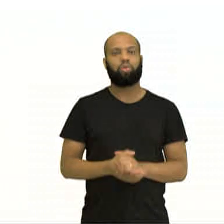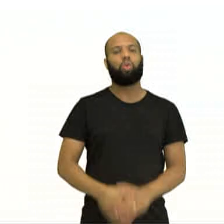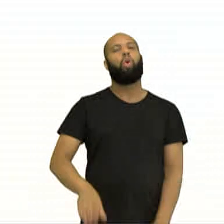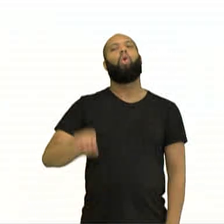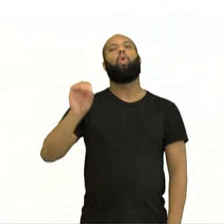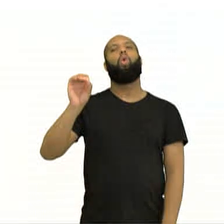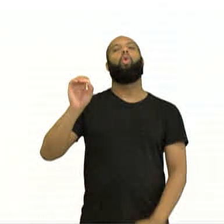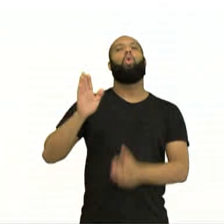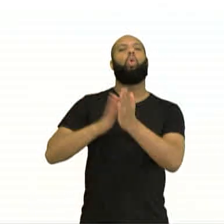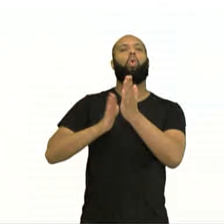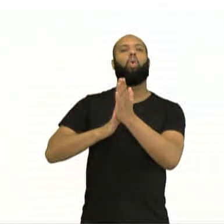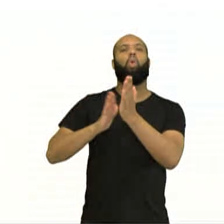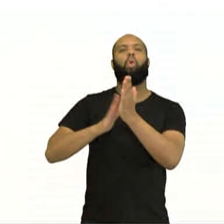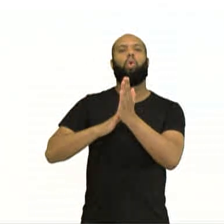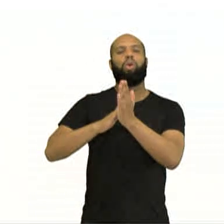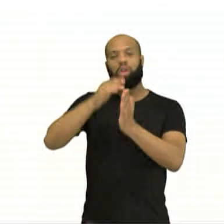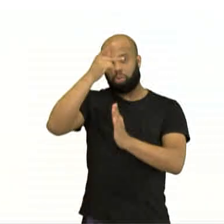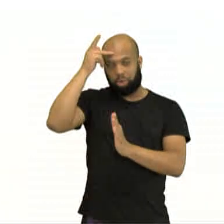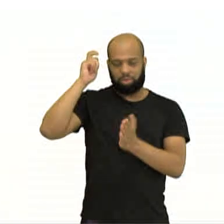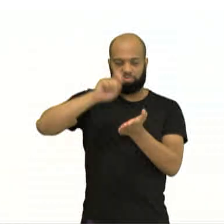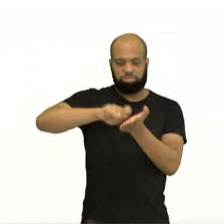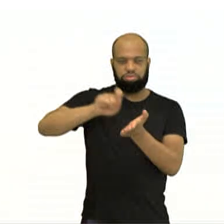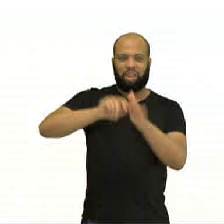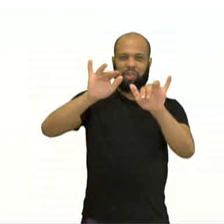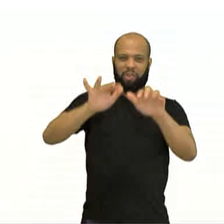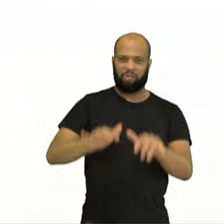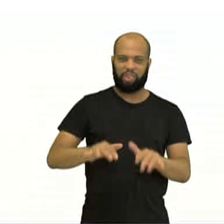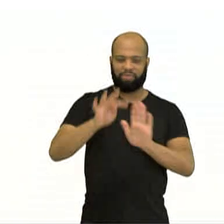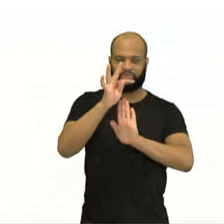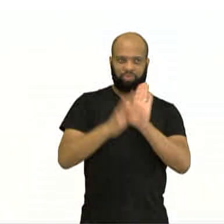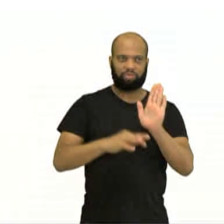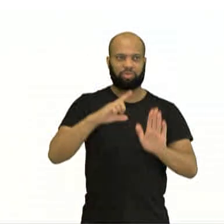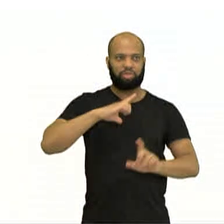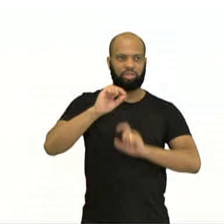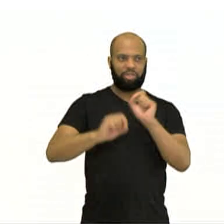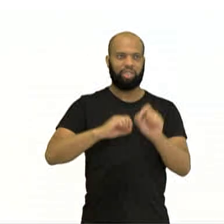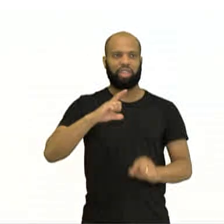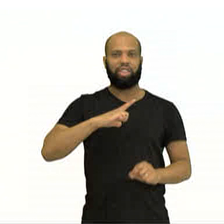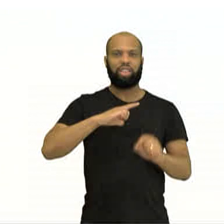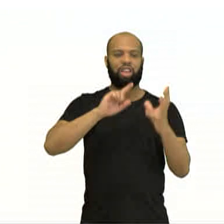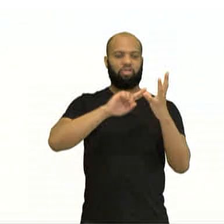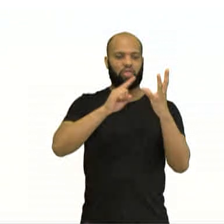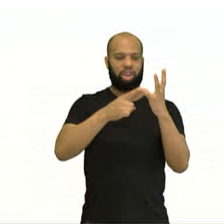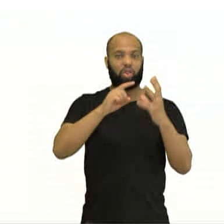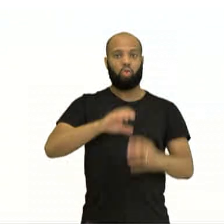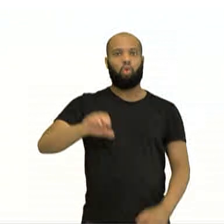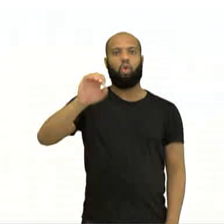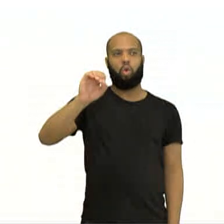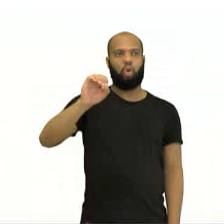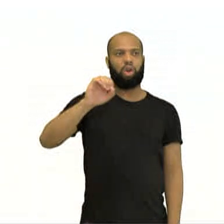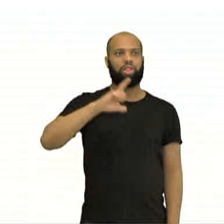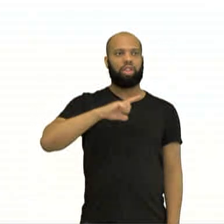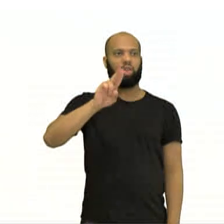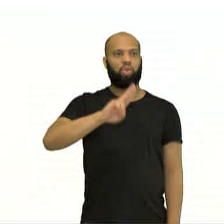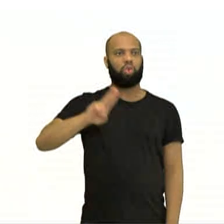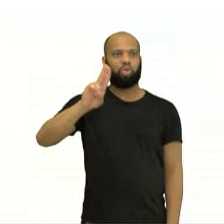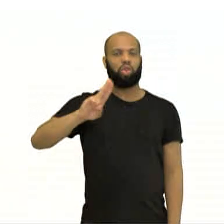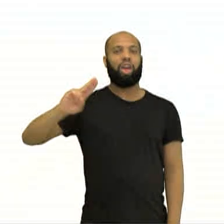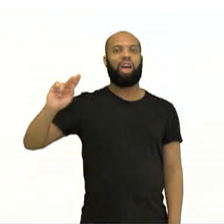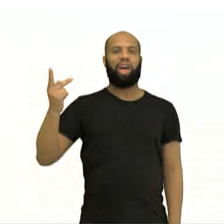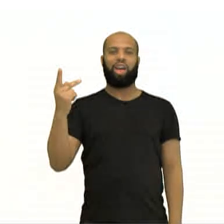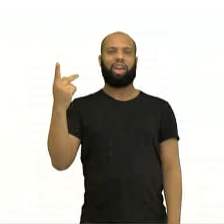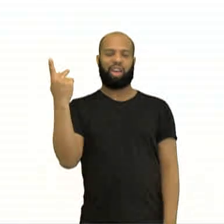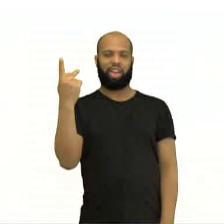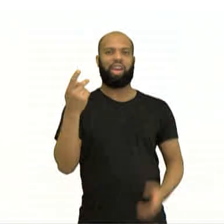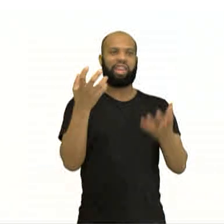para o jornalista. Aqui nós temos a marcação da vogal O aberta com o uso do H, além